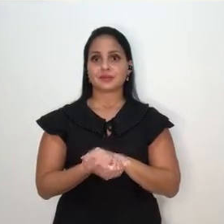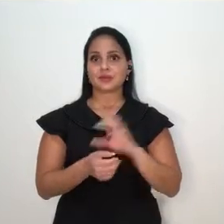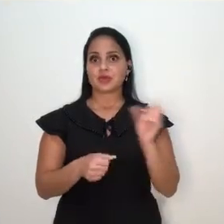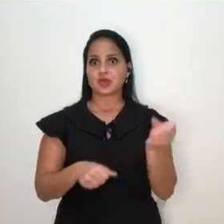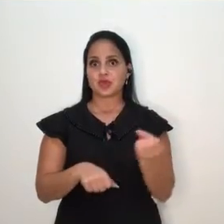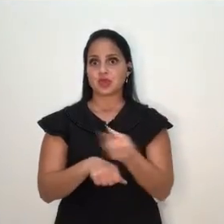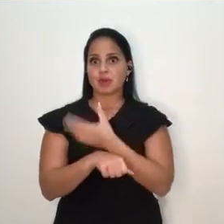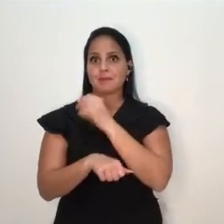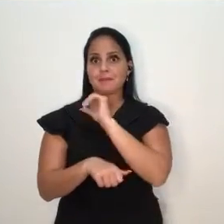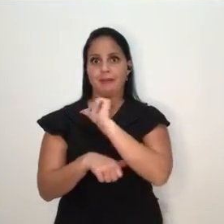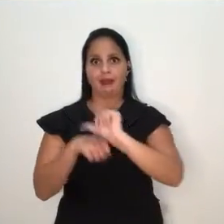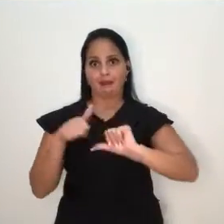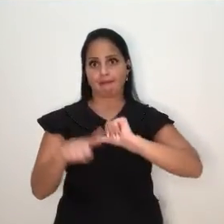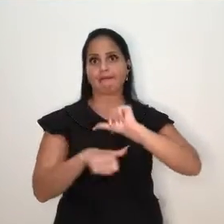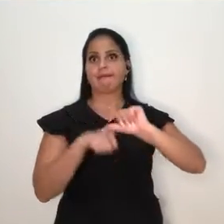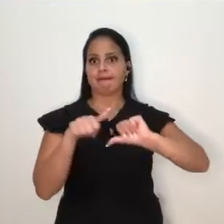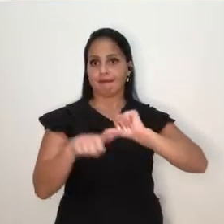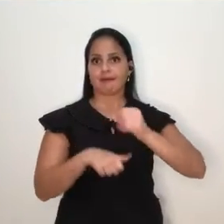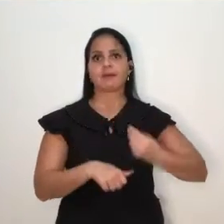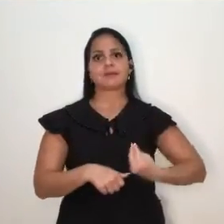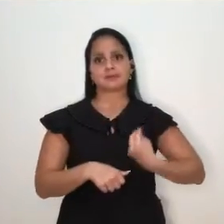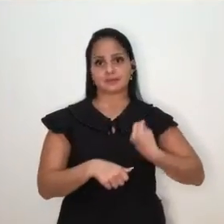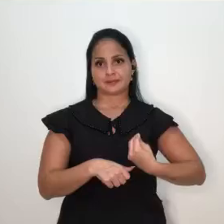Foi inovador, assim, na minha vida.